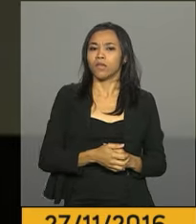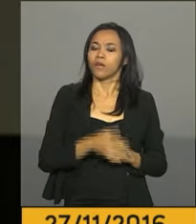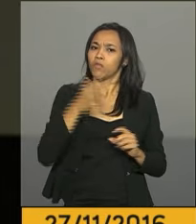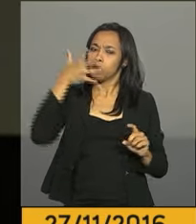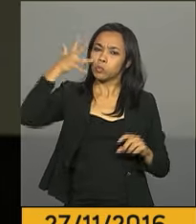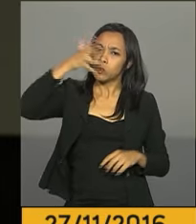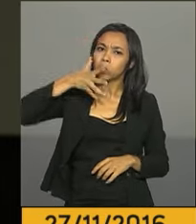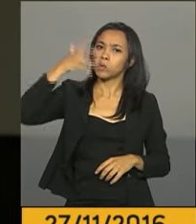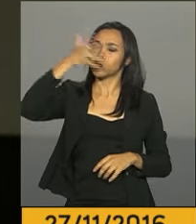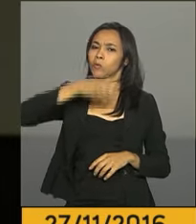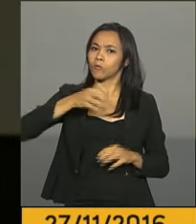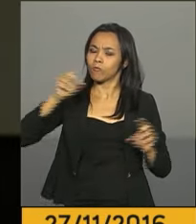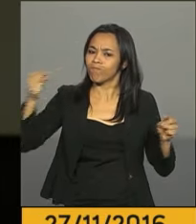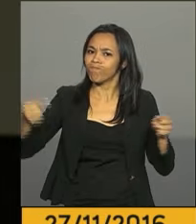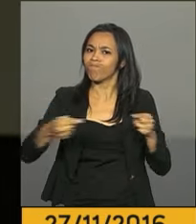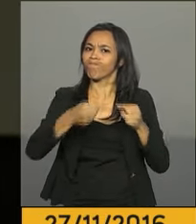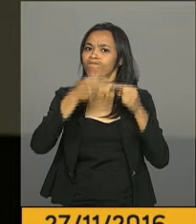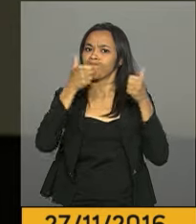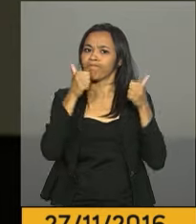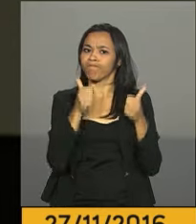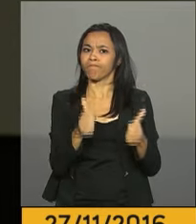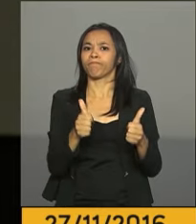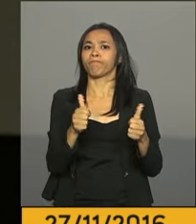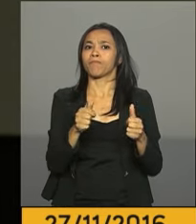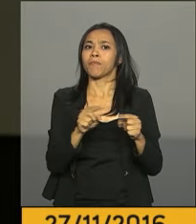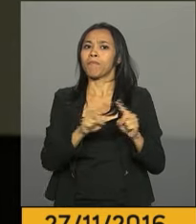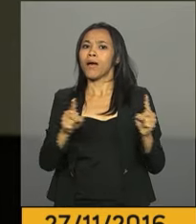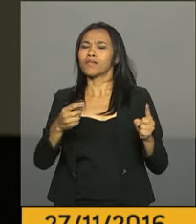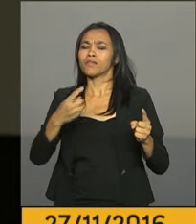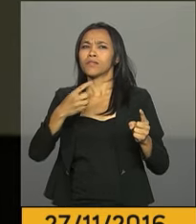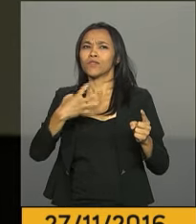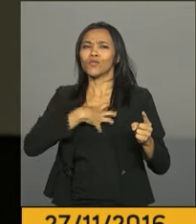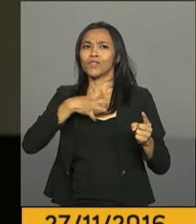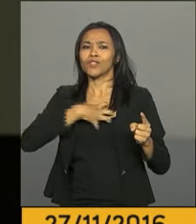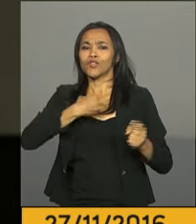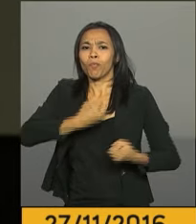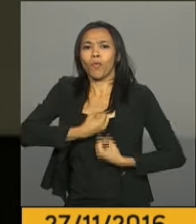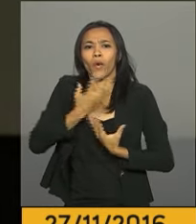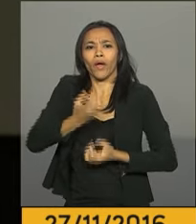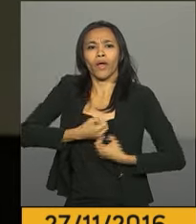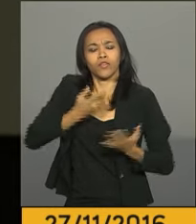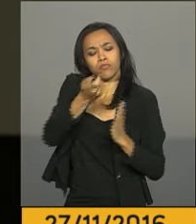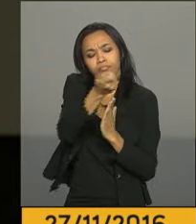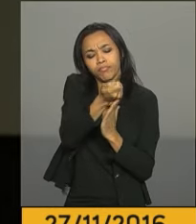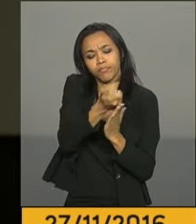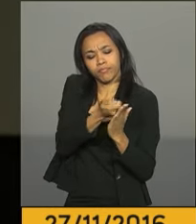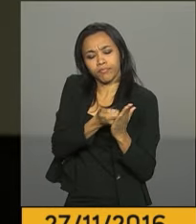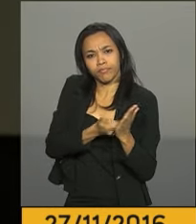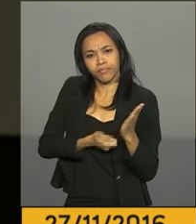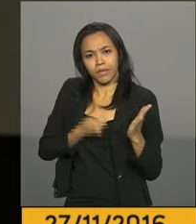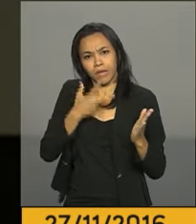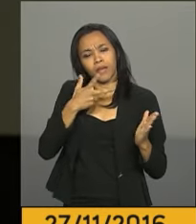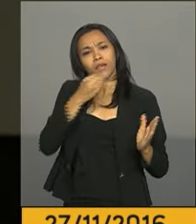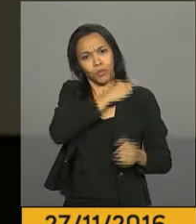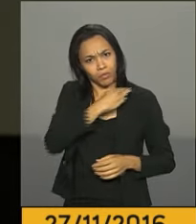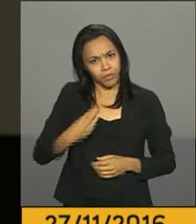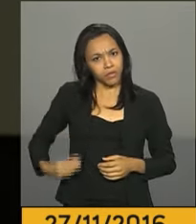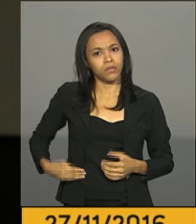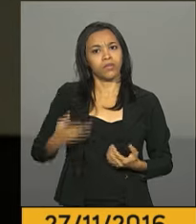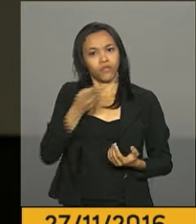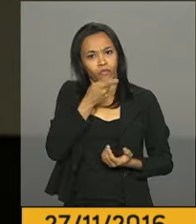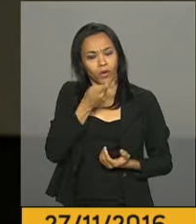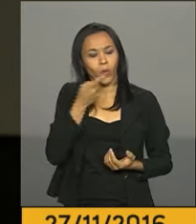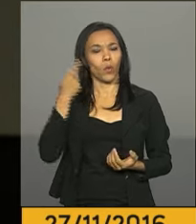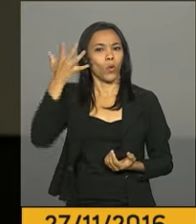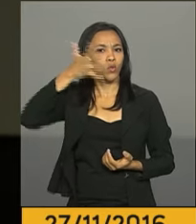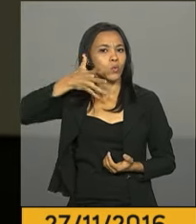discurso assertivo, mas ao mesmo tempo poético. Quantas passagens poéticas, senhor ministro Gebran Bassil,